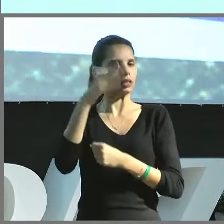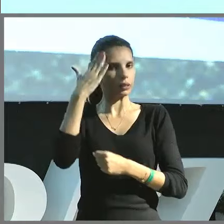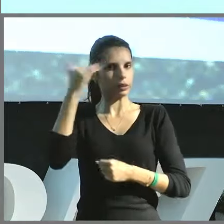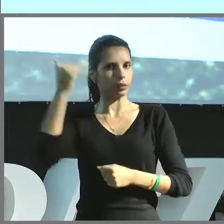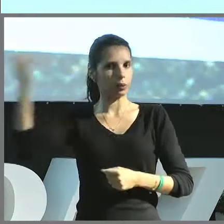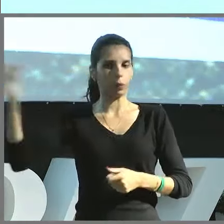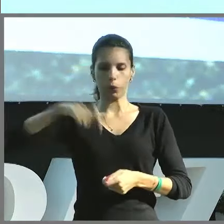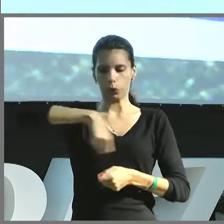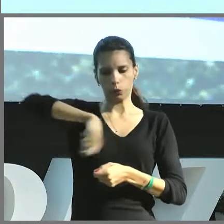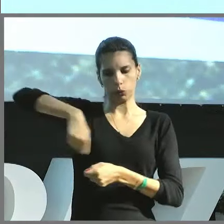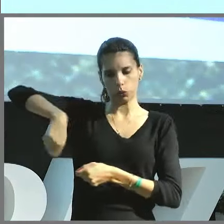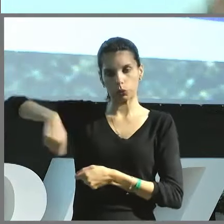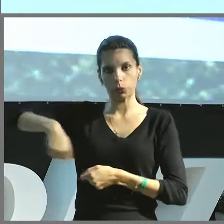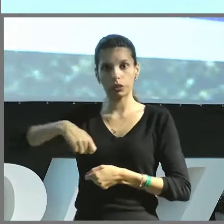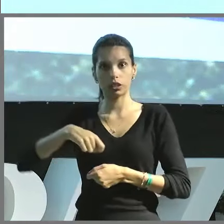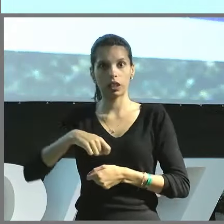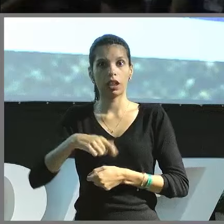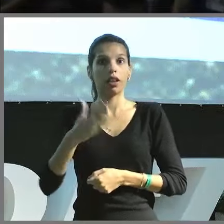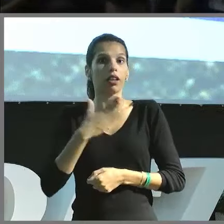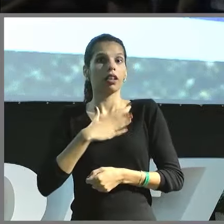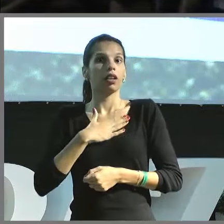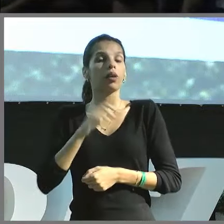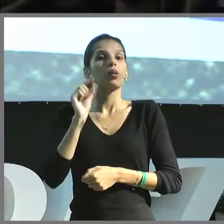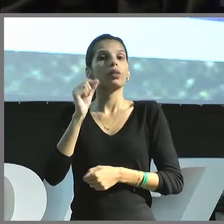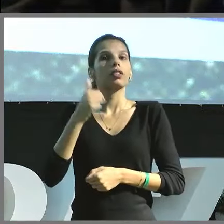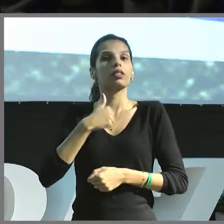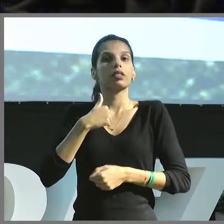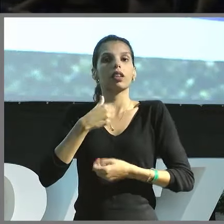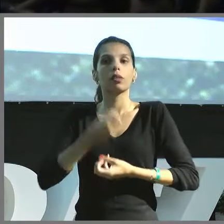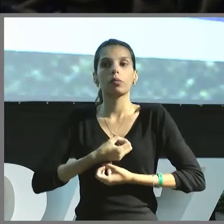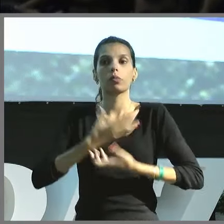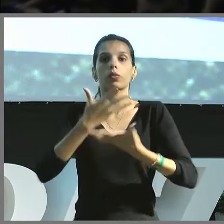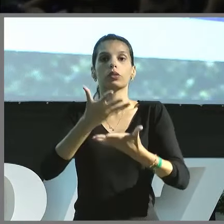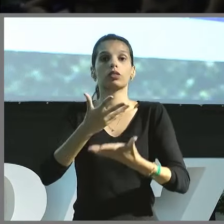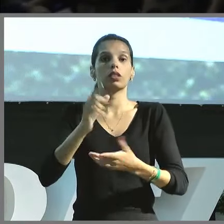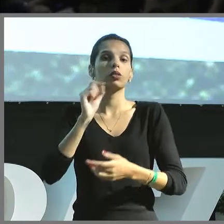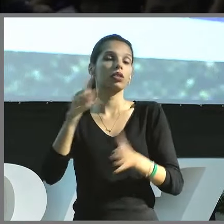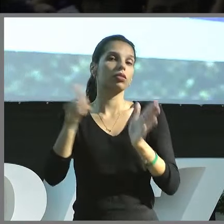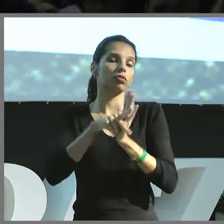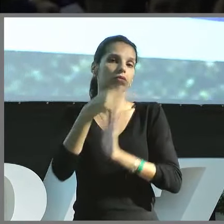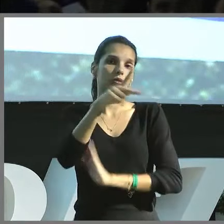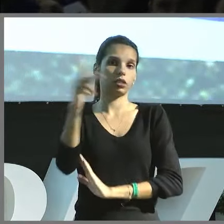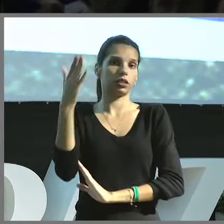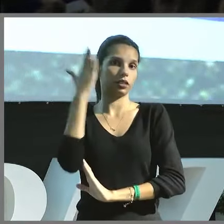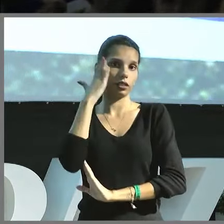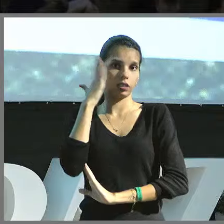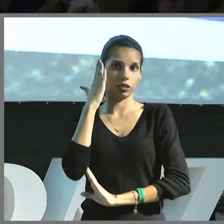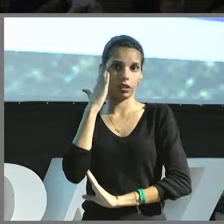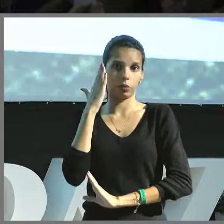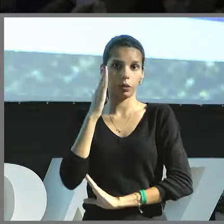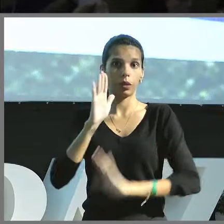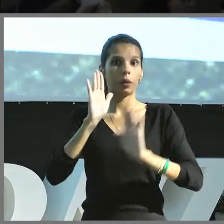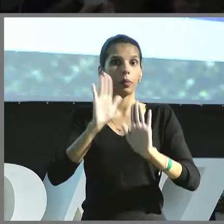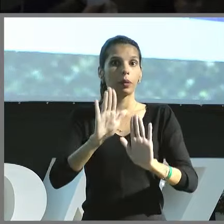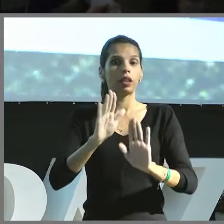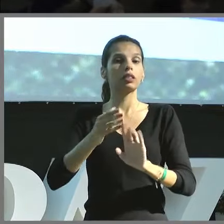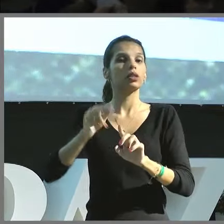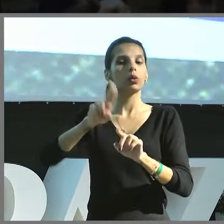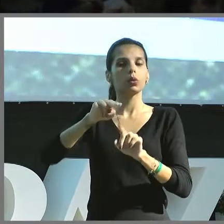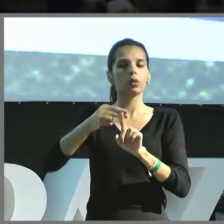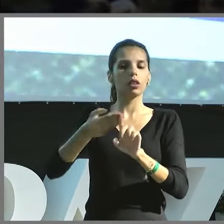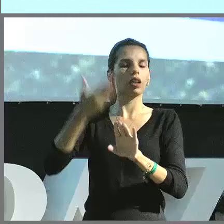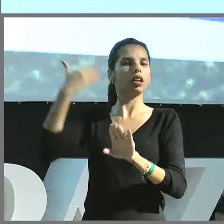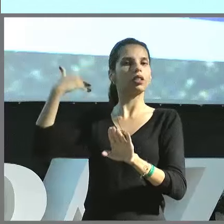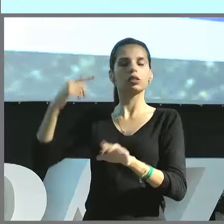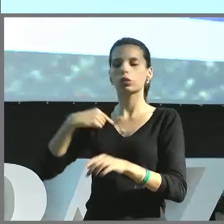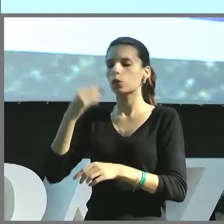grande cozinheiro, você está dando mostras da sua ciência na arte de cozinhar, mas nunca fez um